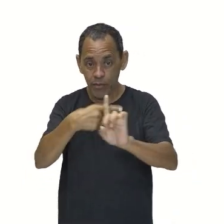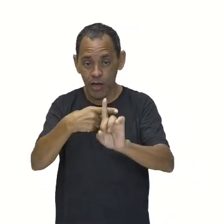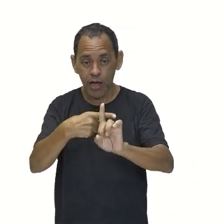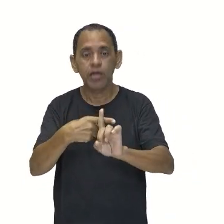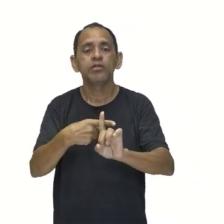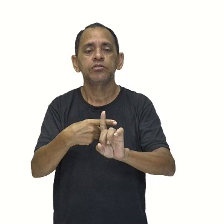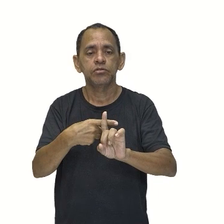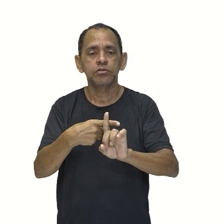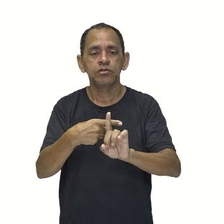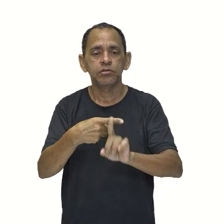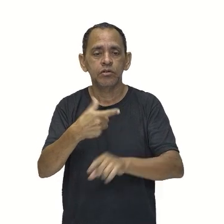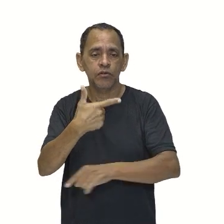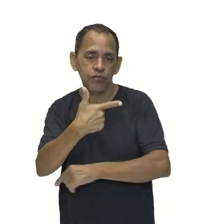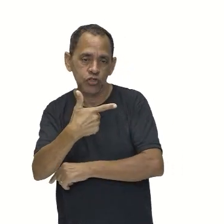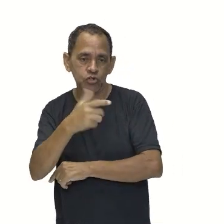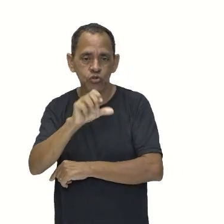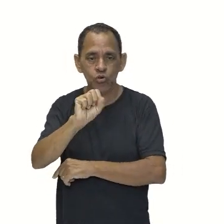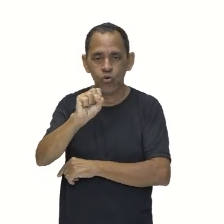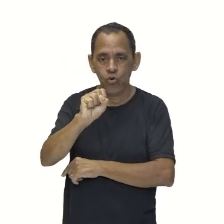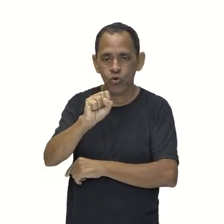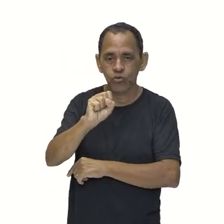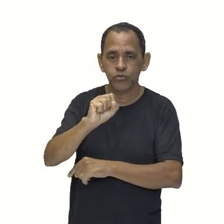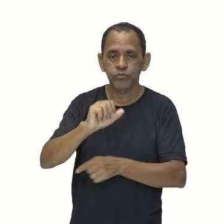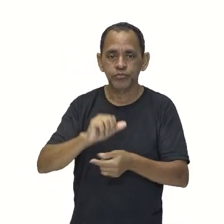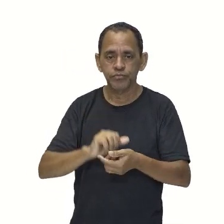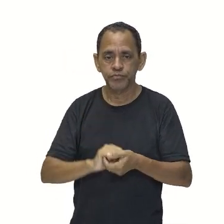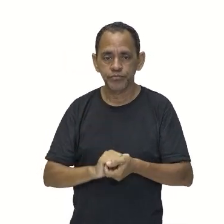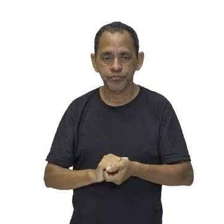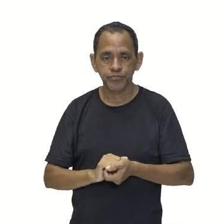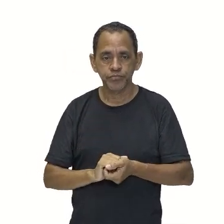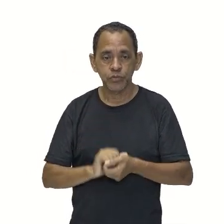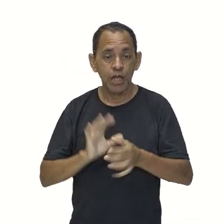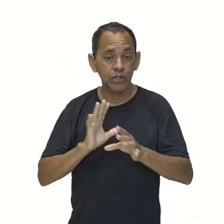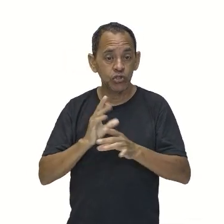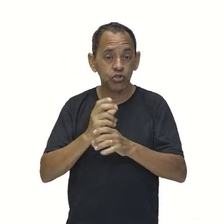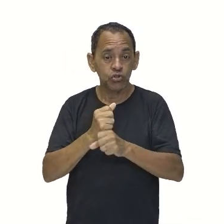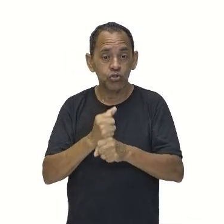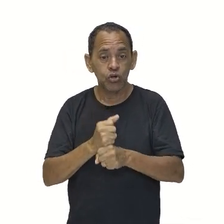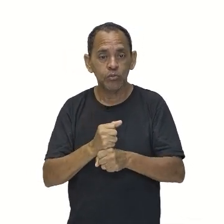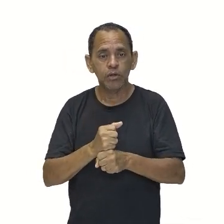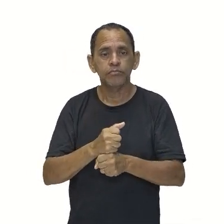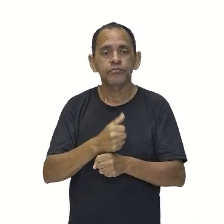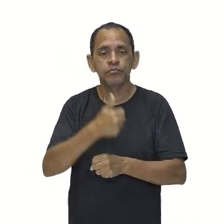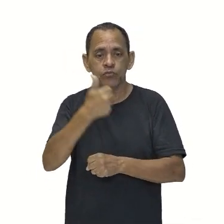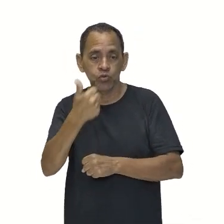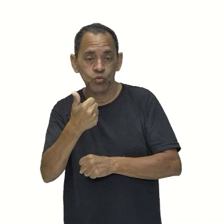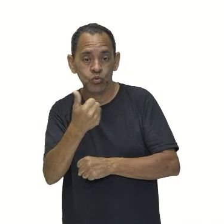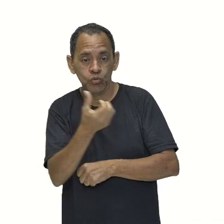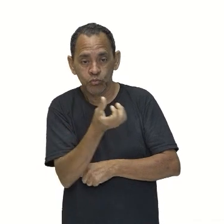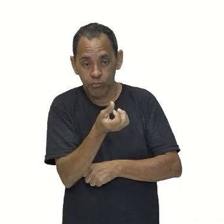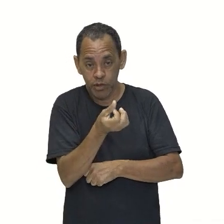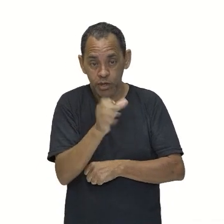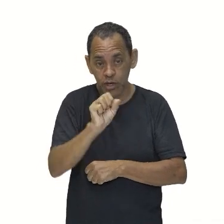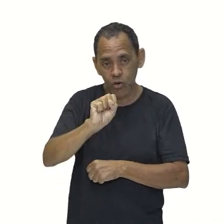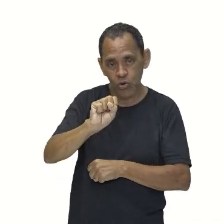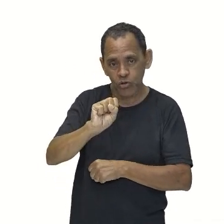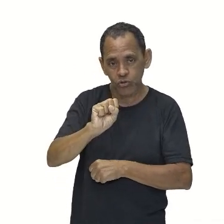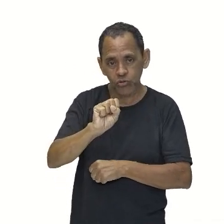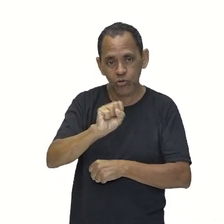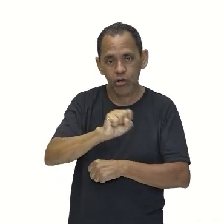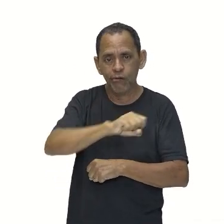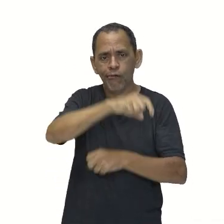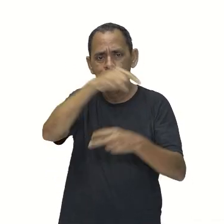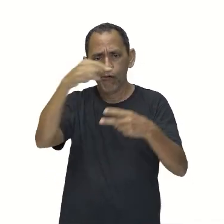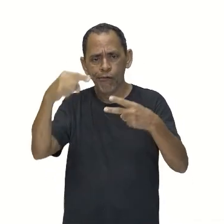aqui dá 8, aqui dá 6 e aqui dá 1, beleza? Então, isso aqui eu vou chamar